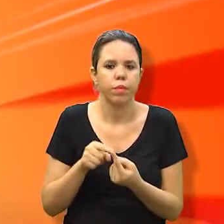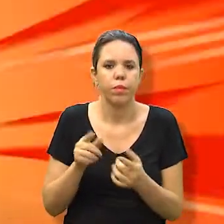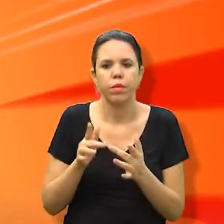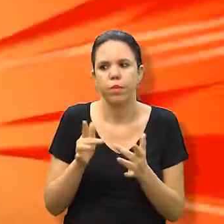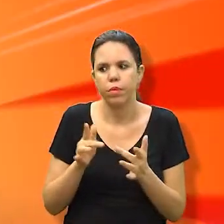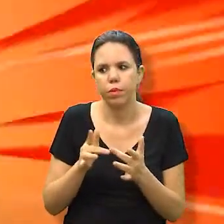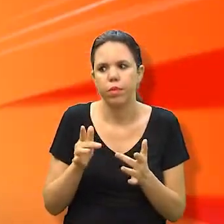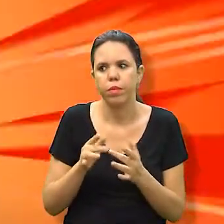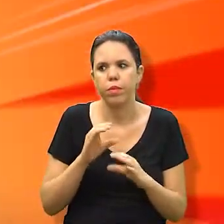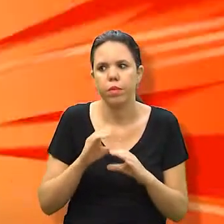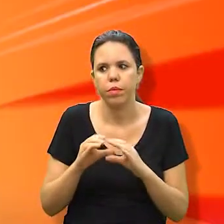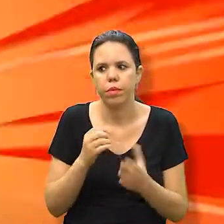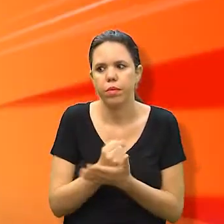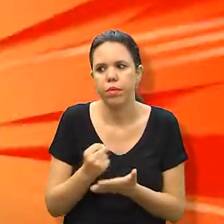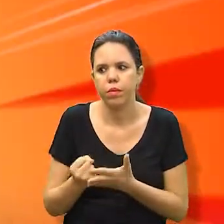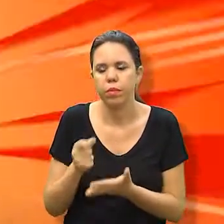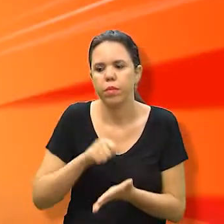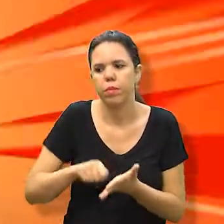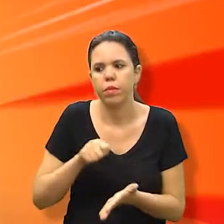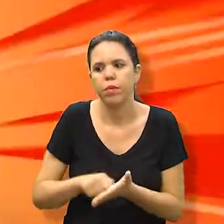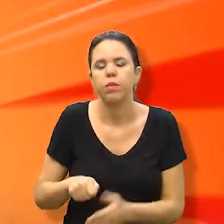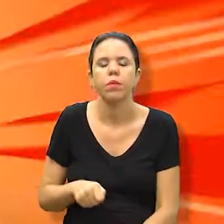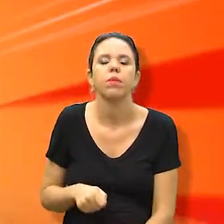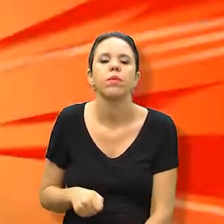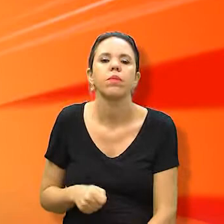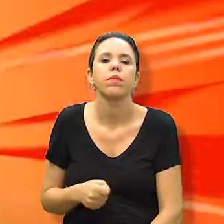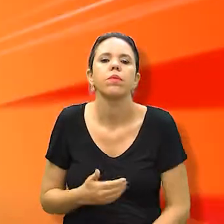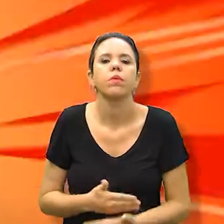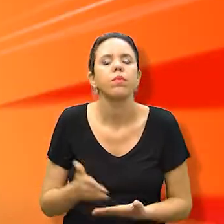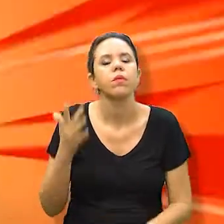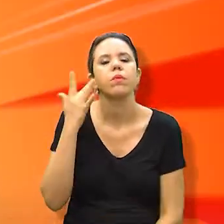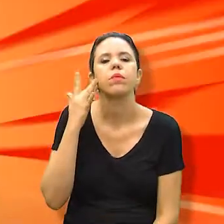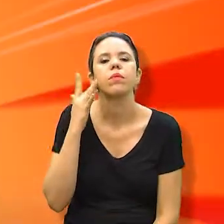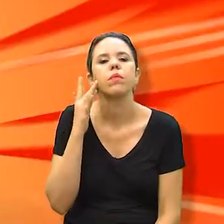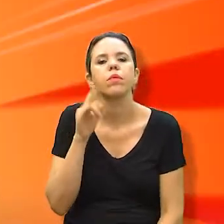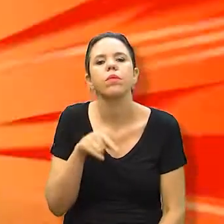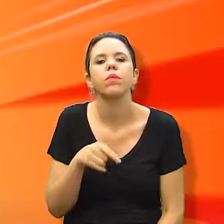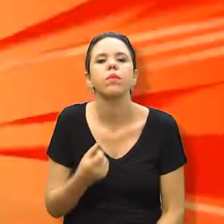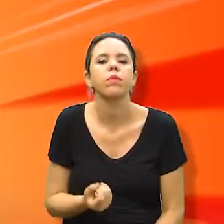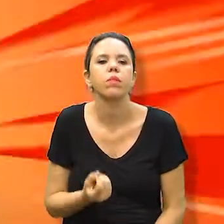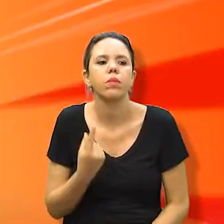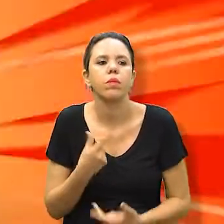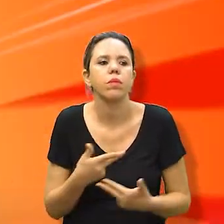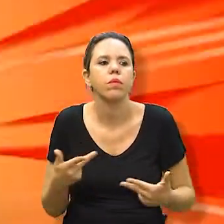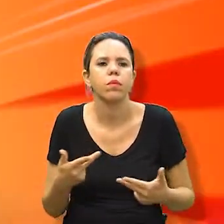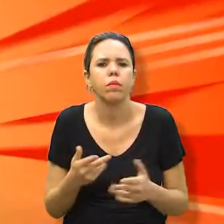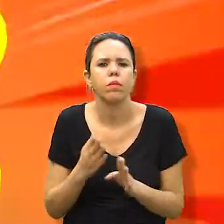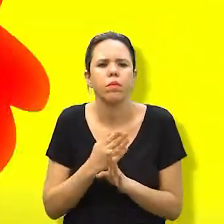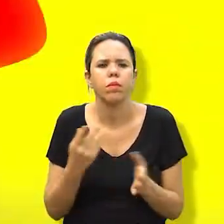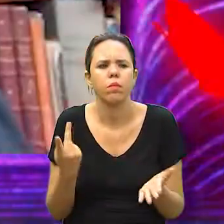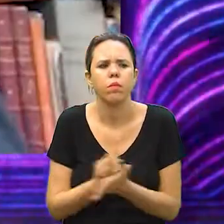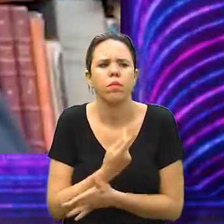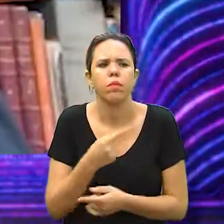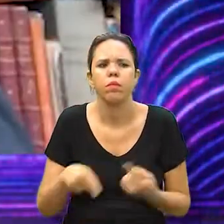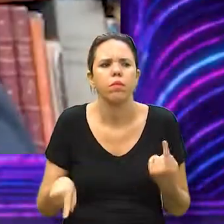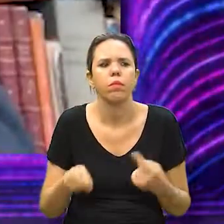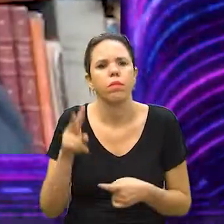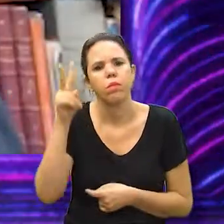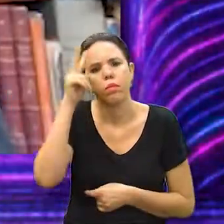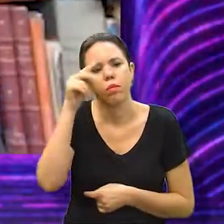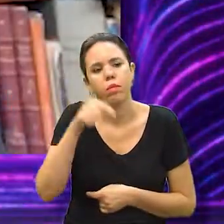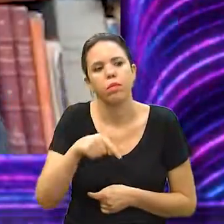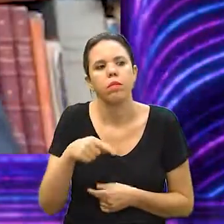direto contato, os contratos são assinados. Ele começa a achar tem algo errado